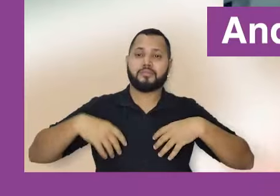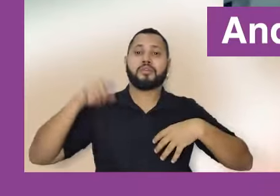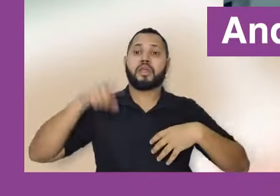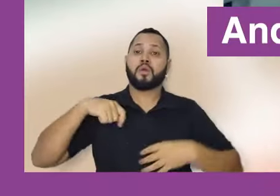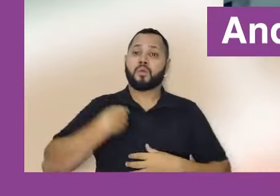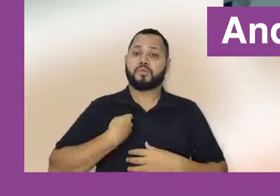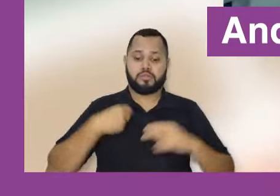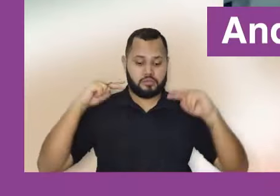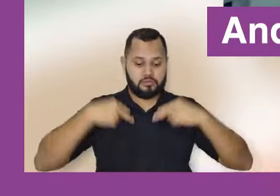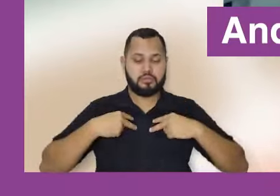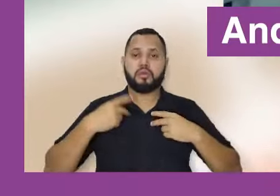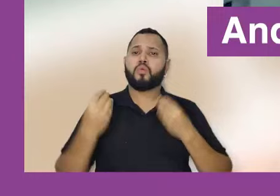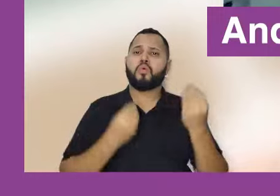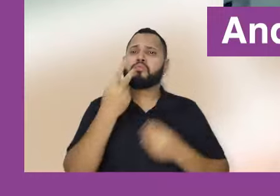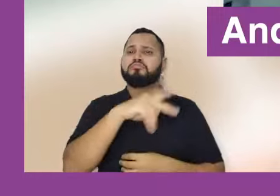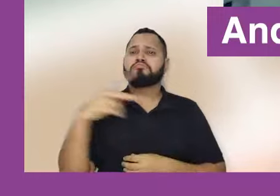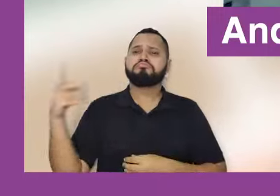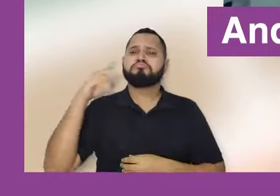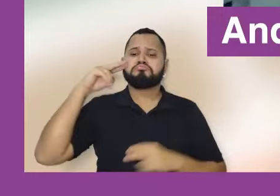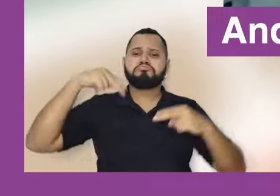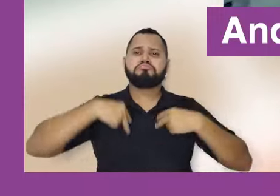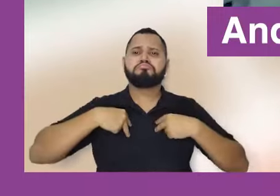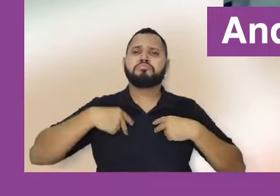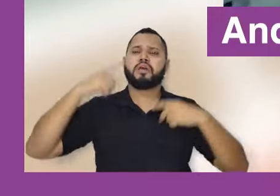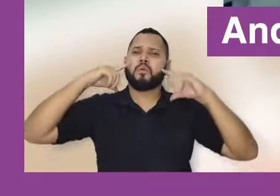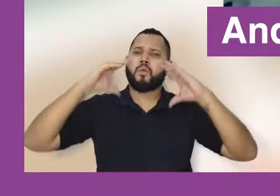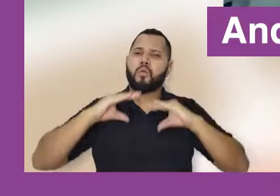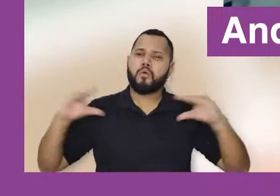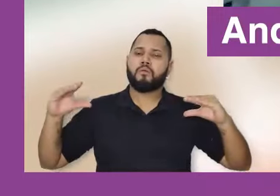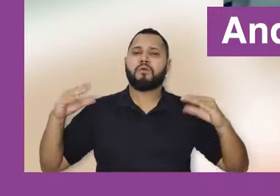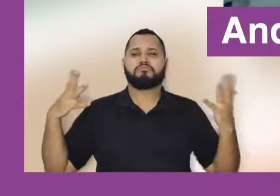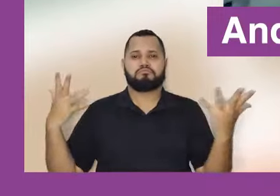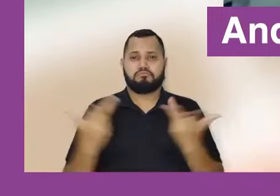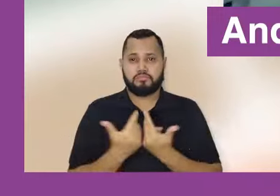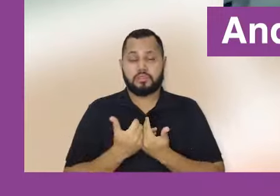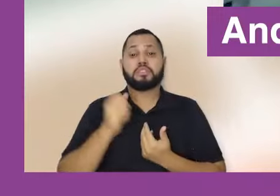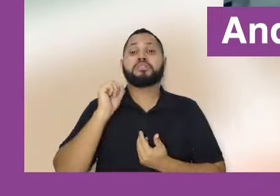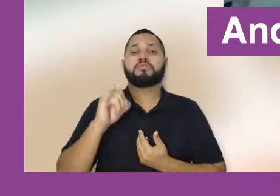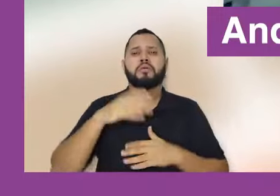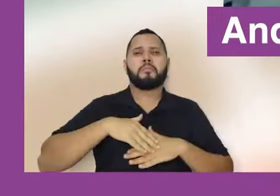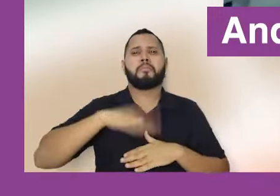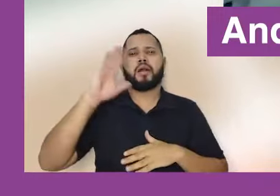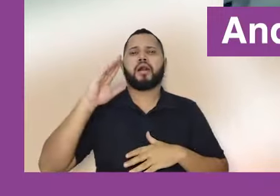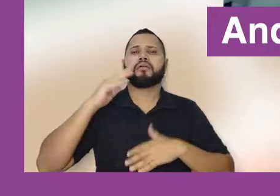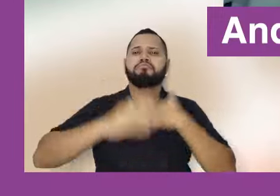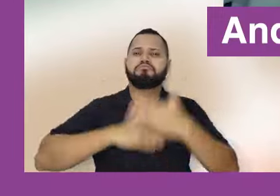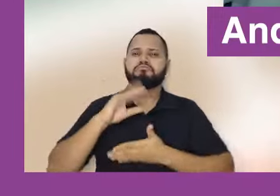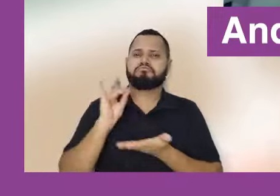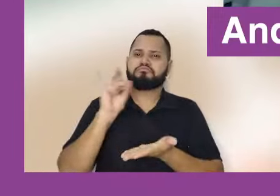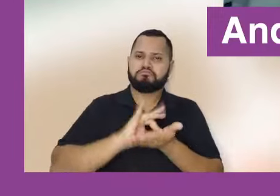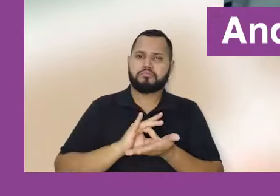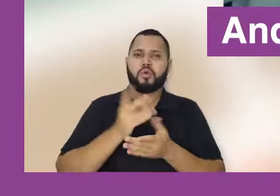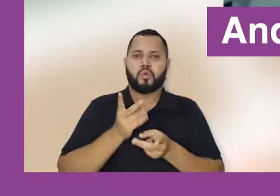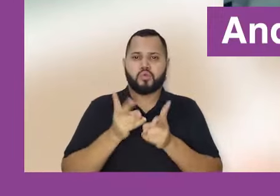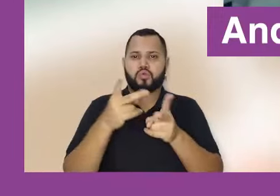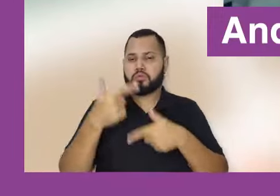né ser você como é que você vai levar uma vida genuína e significativa que é o que vai te nutrir efetivamente